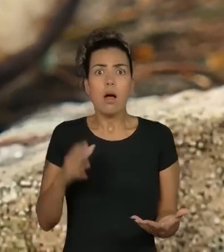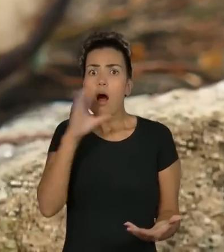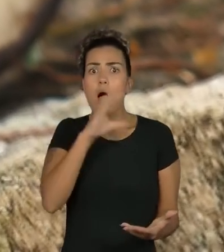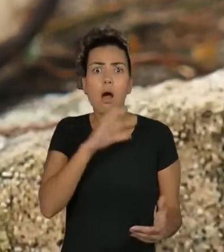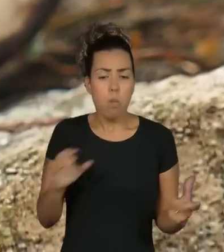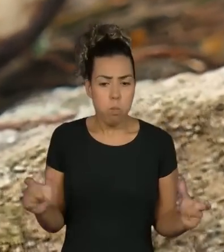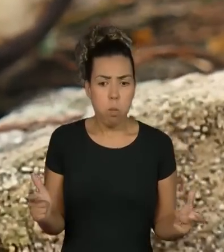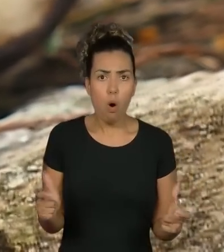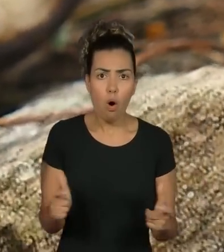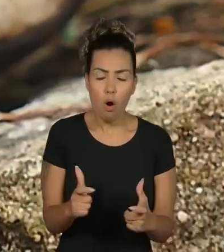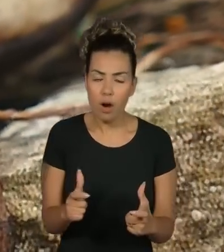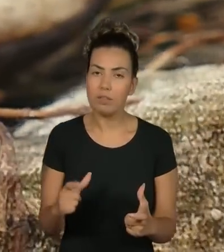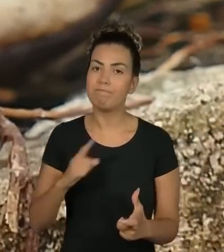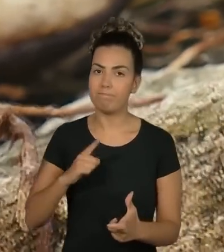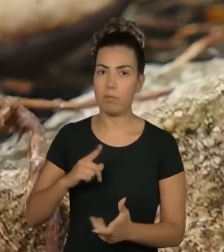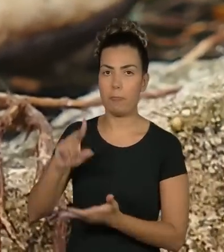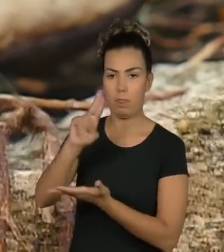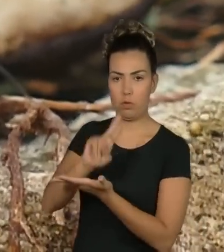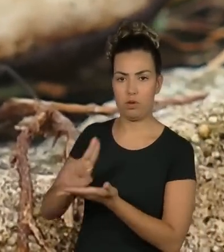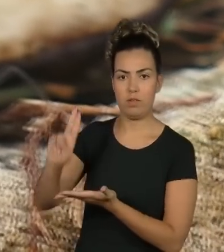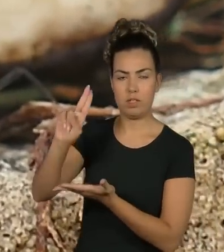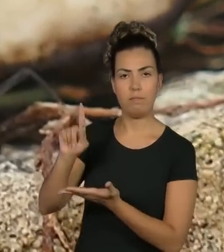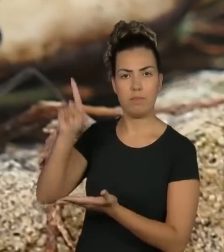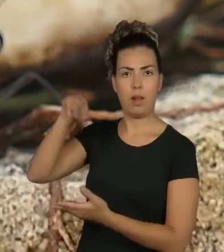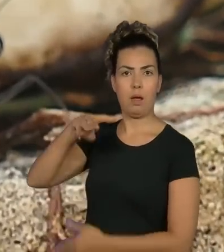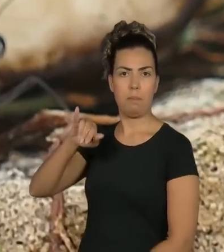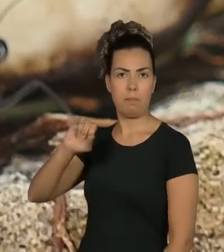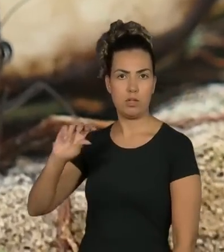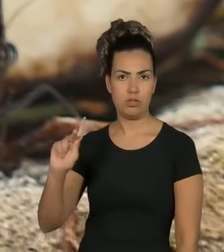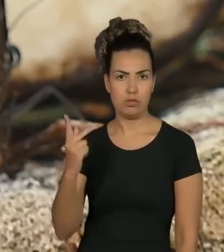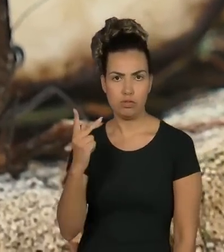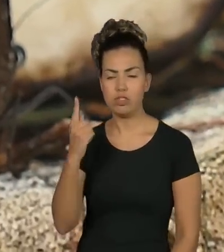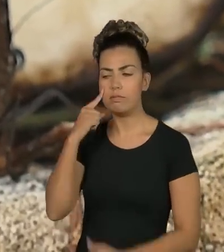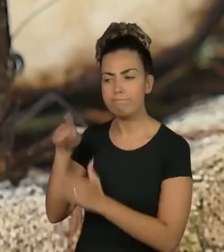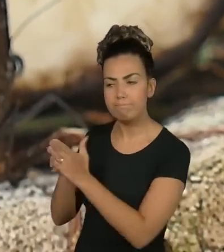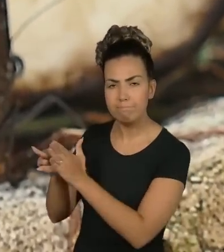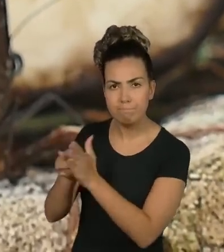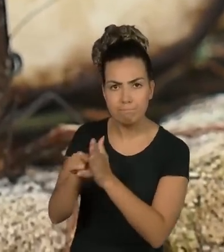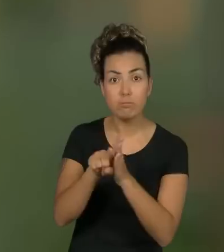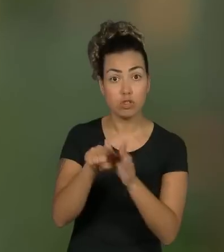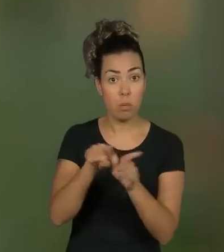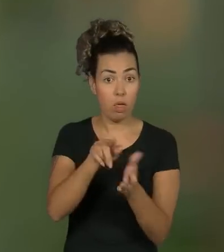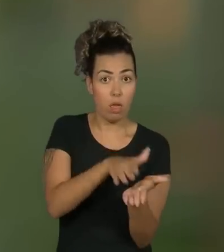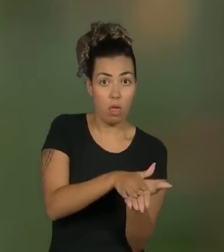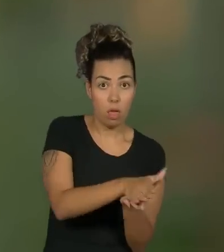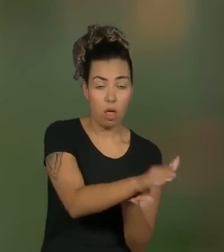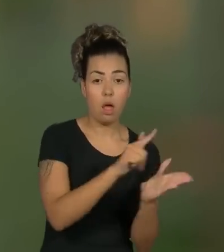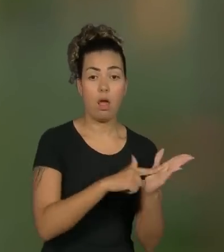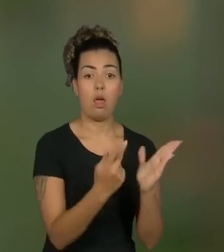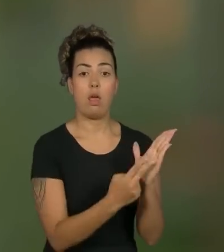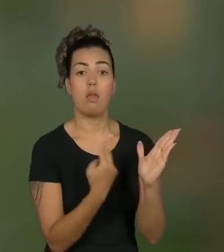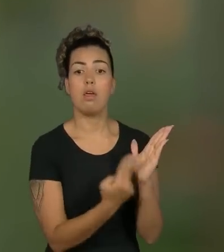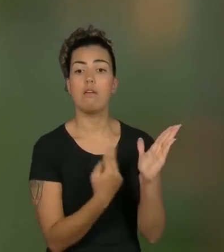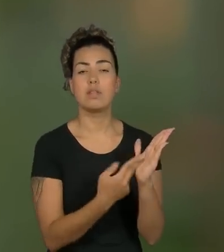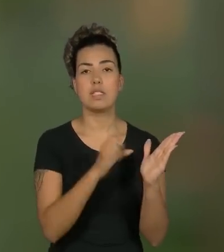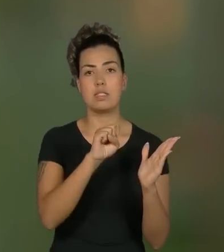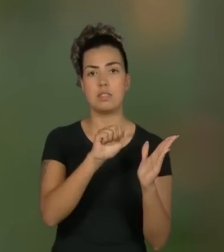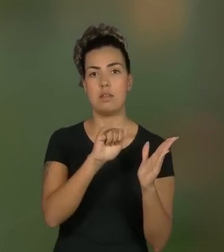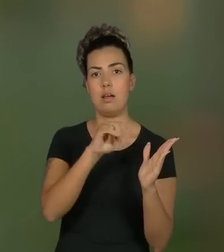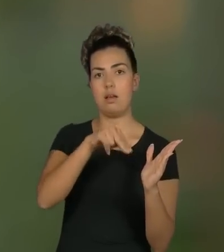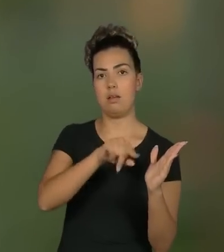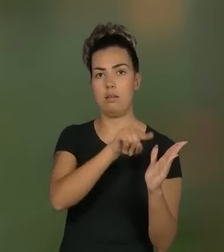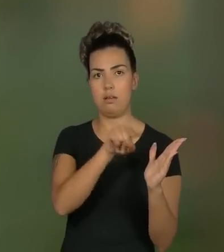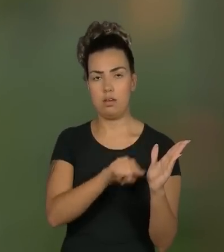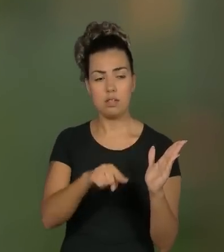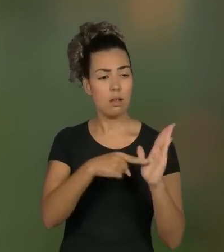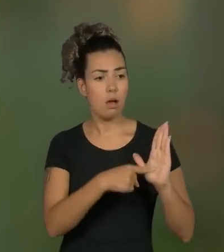estudo realizado na Universidade Estadual de Michigan e publicado na revista Science revela que o número de espécies do